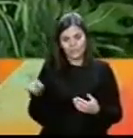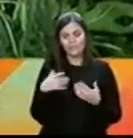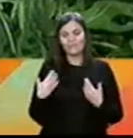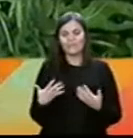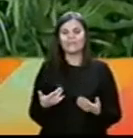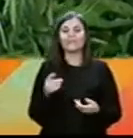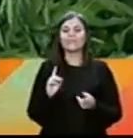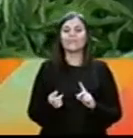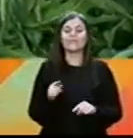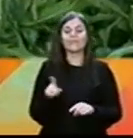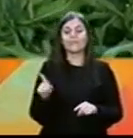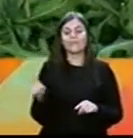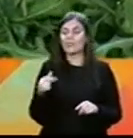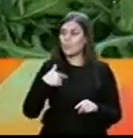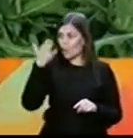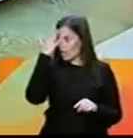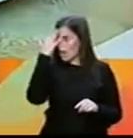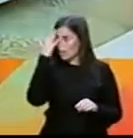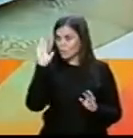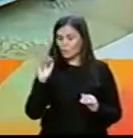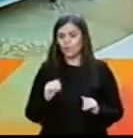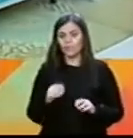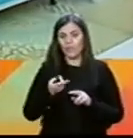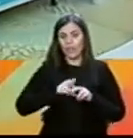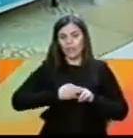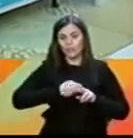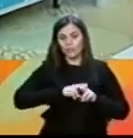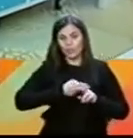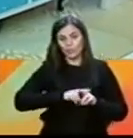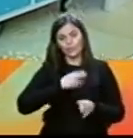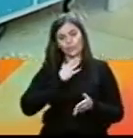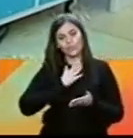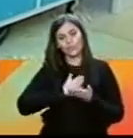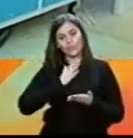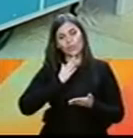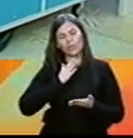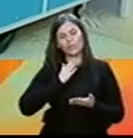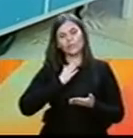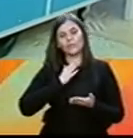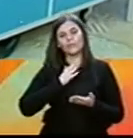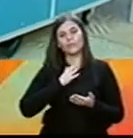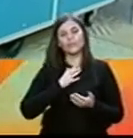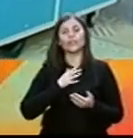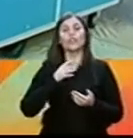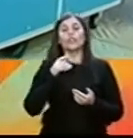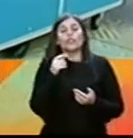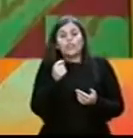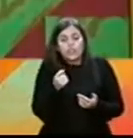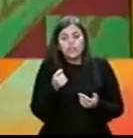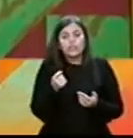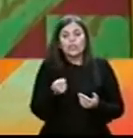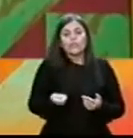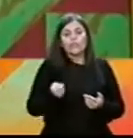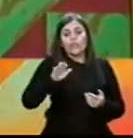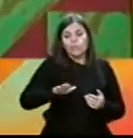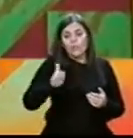andamento. Jorge, para mim, atum. O atum... É só selado um bocadinho de um lado Sim. e do outro. No fundo,